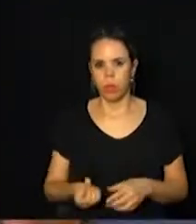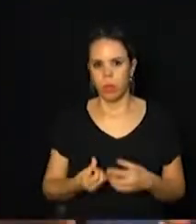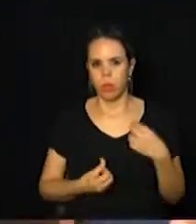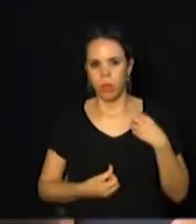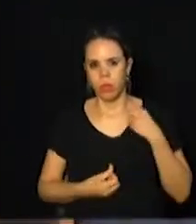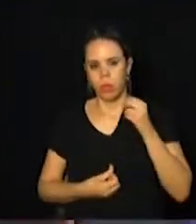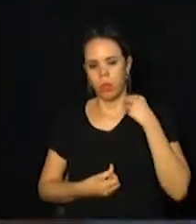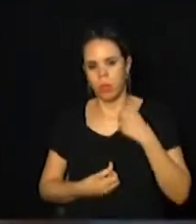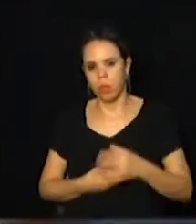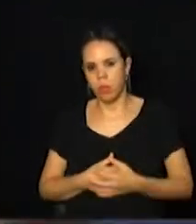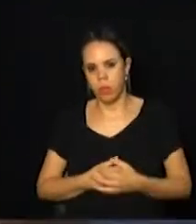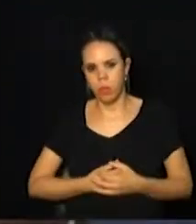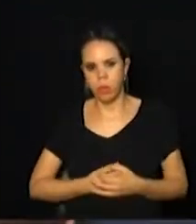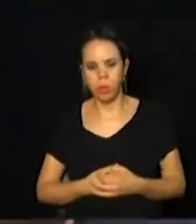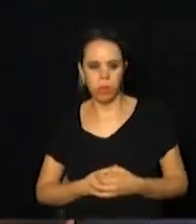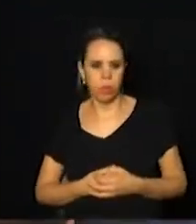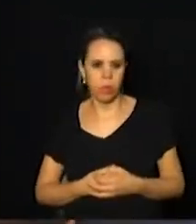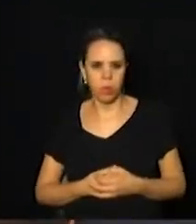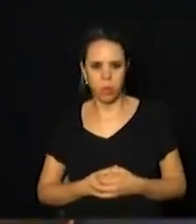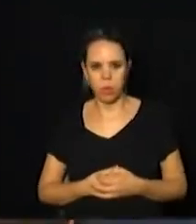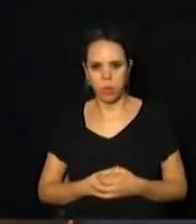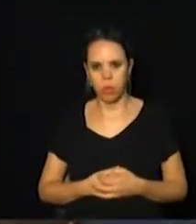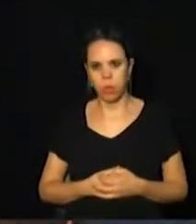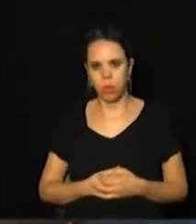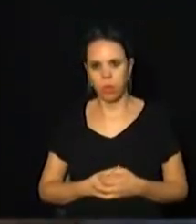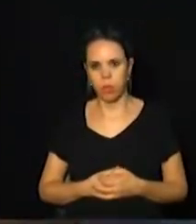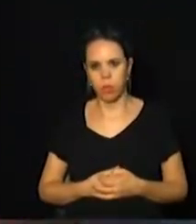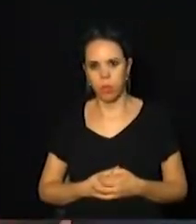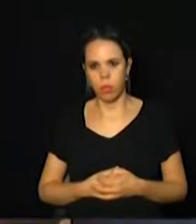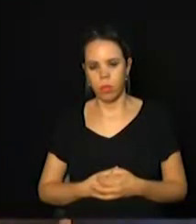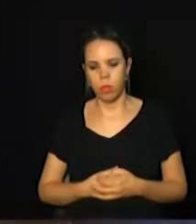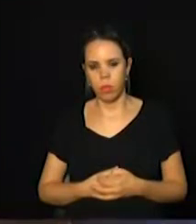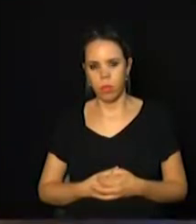meu amigo termina aí Paulo